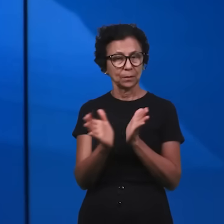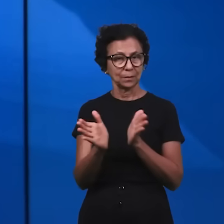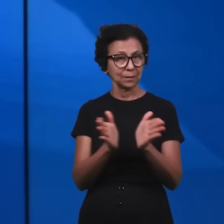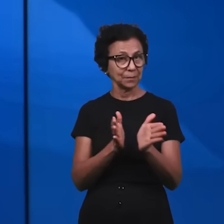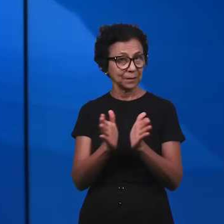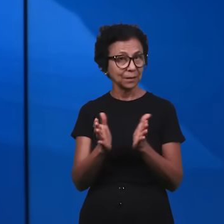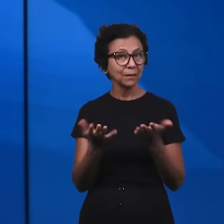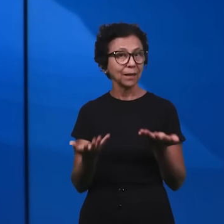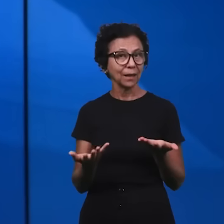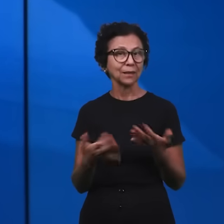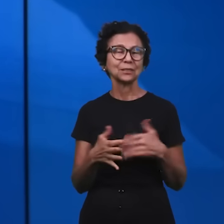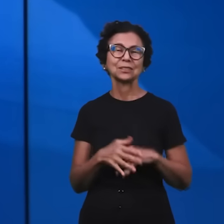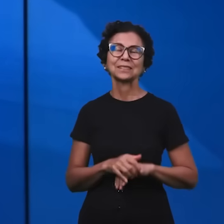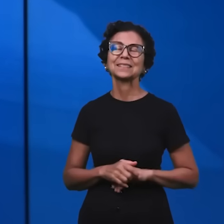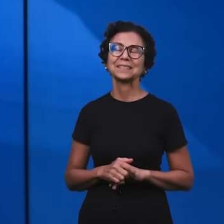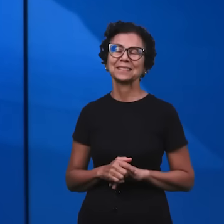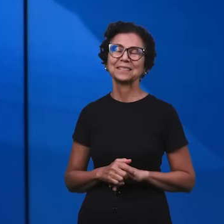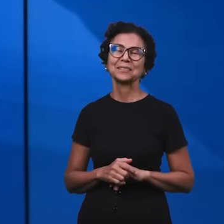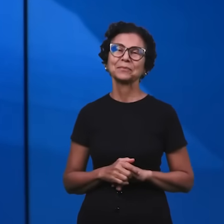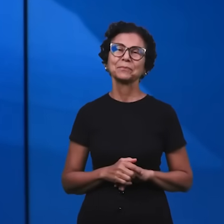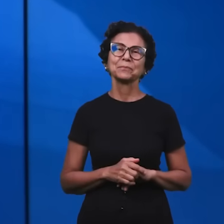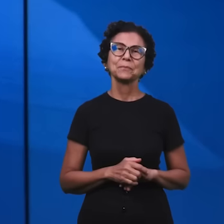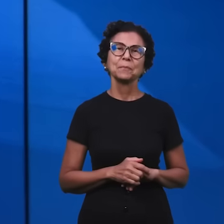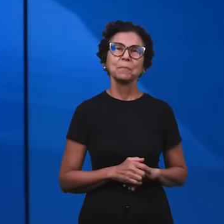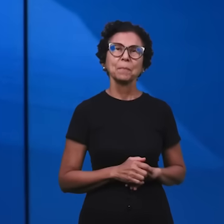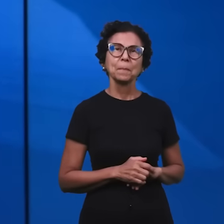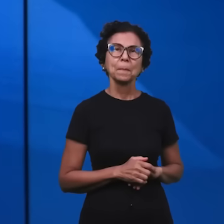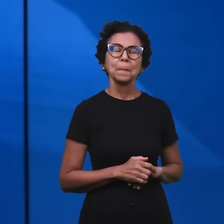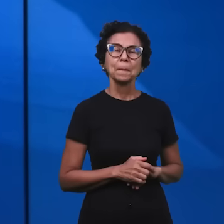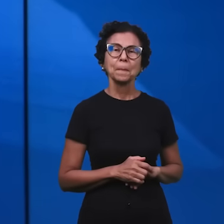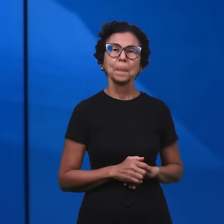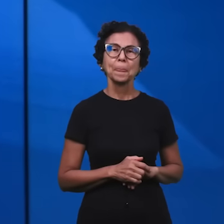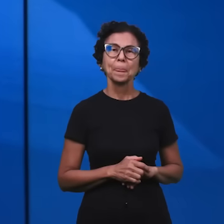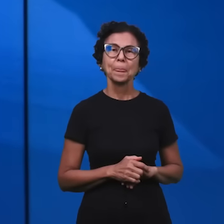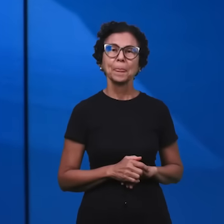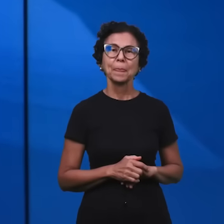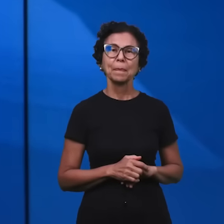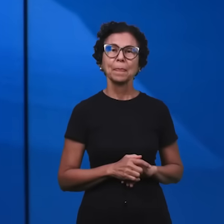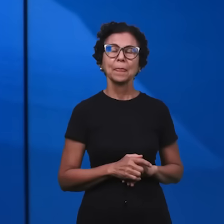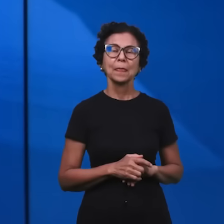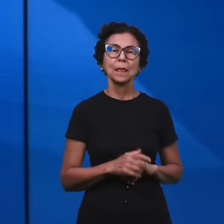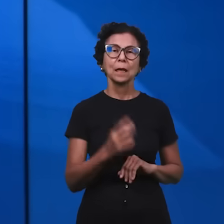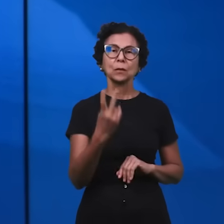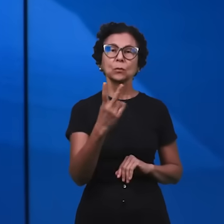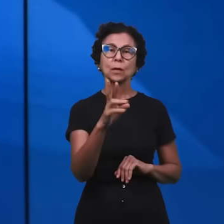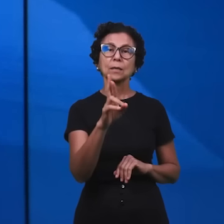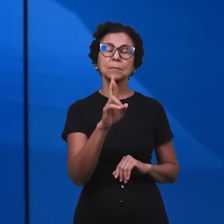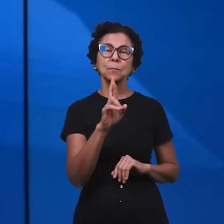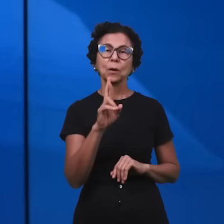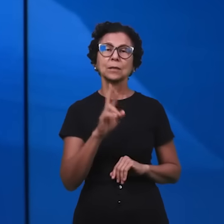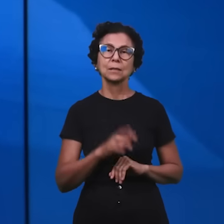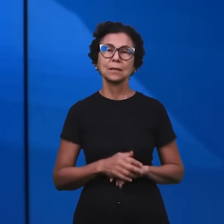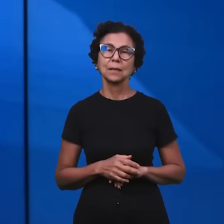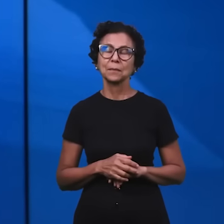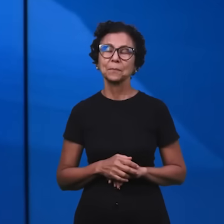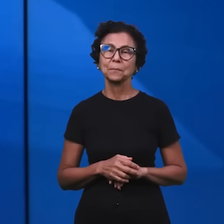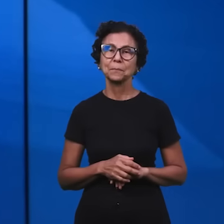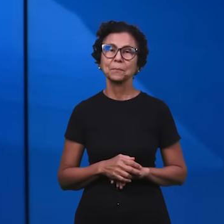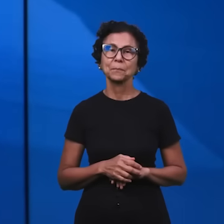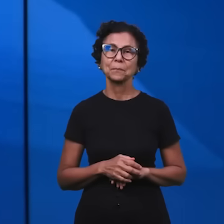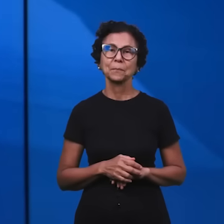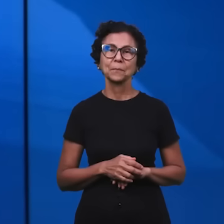porque a nossa 4ª pergunta é para a classe de acessibilidade. E hoje nós vamos ter 2 respostas. A primeira resposta, quem vai nos